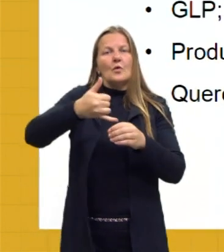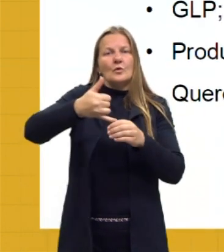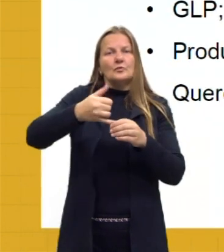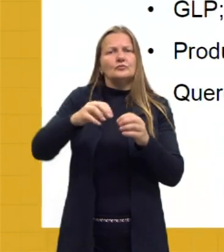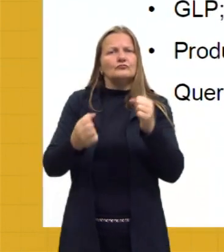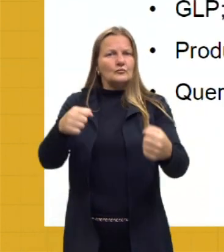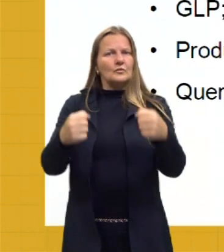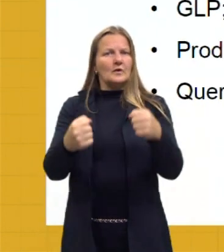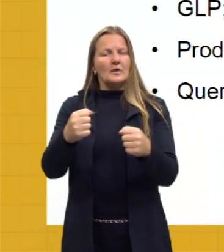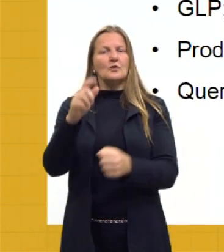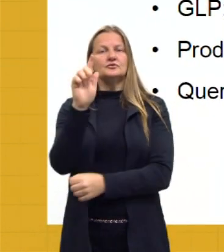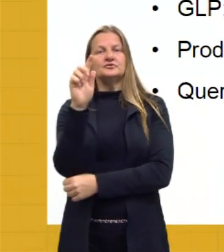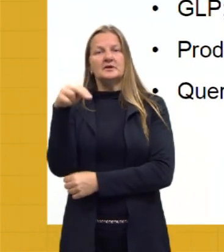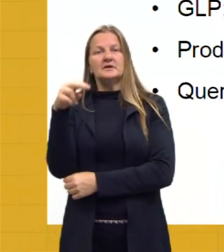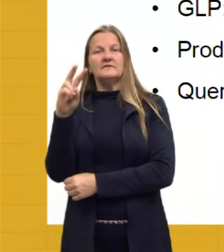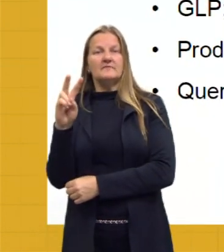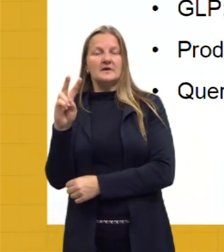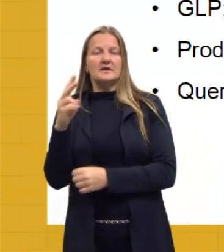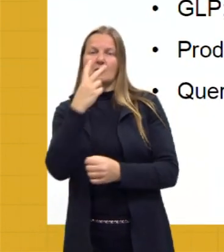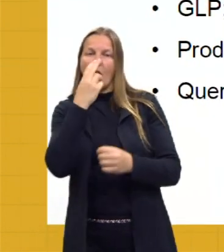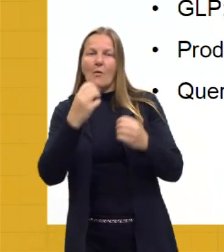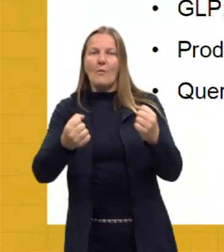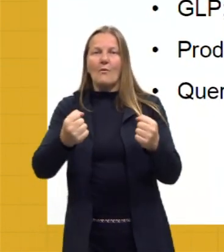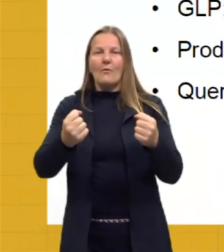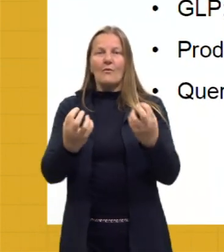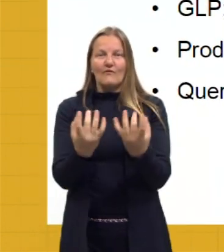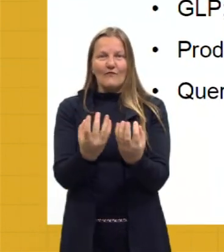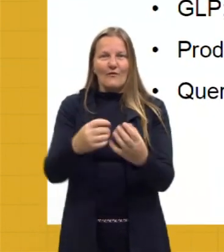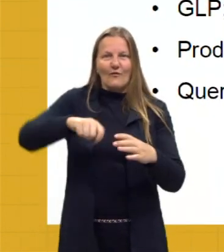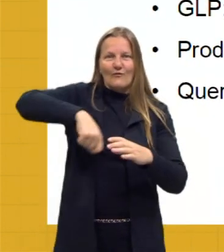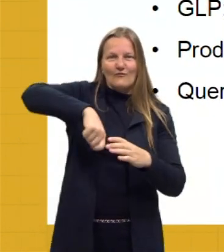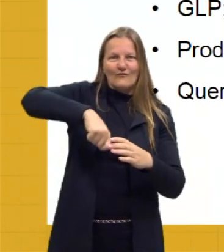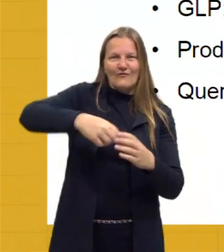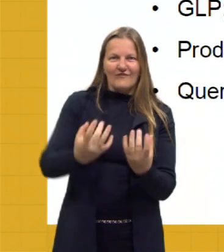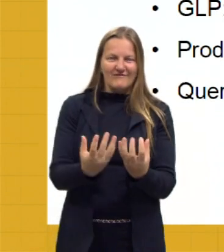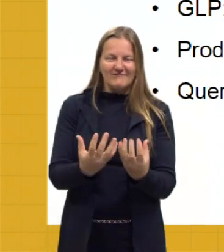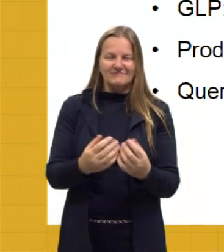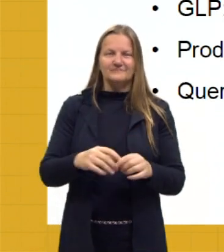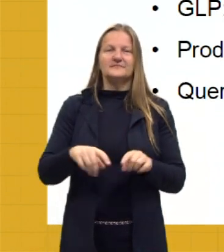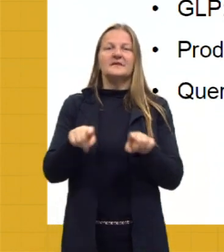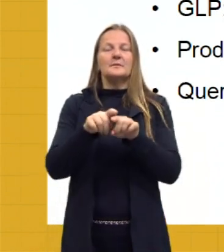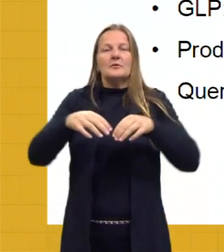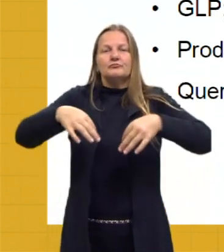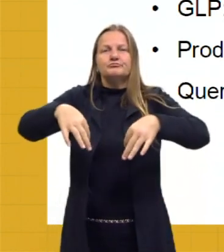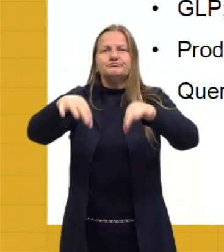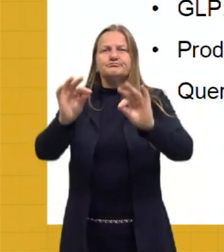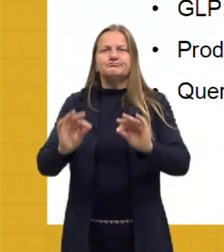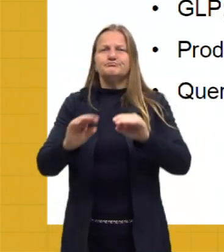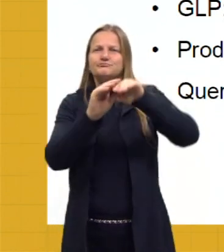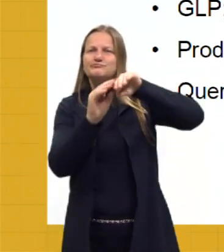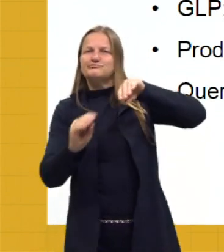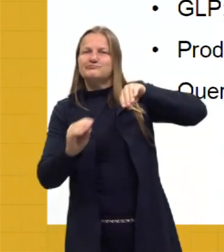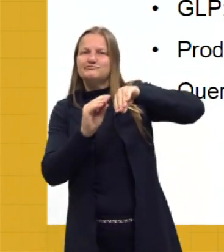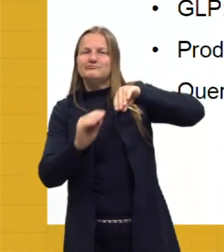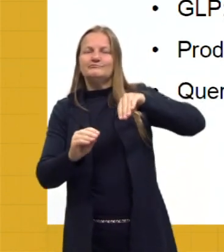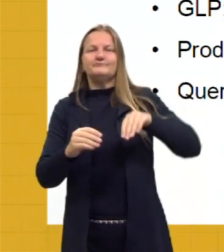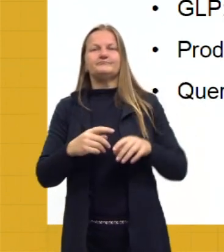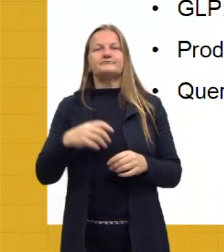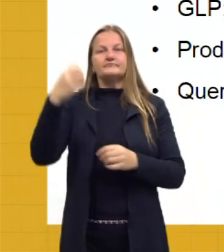GLP que é o gás de cozinha produtos asfálticos na manta asfáltica querosene de